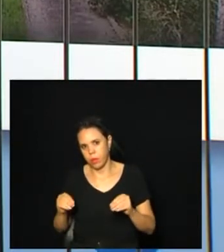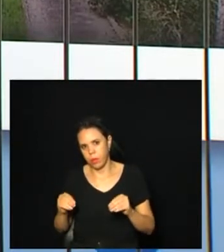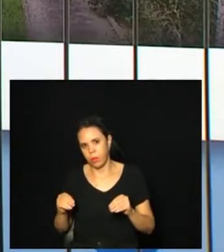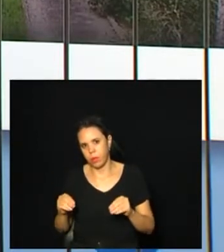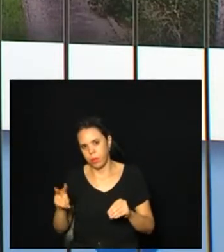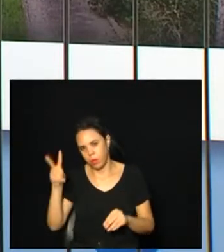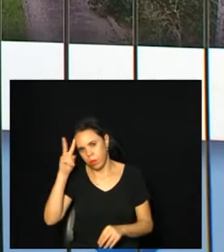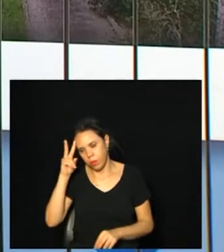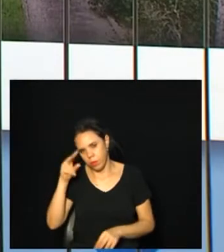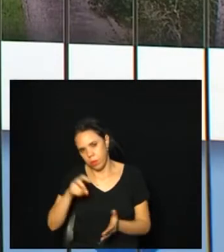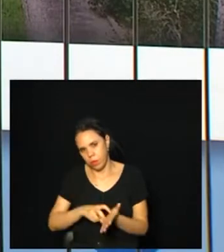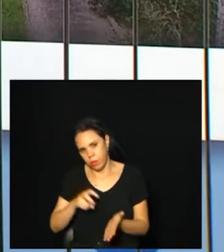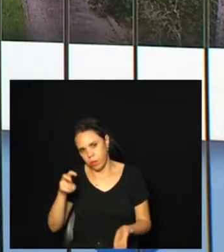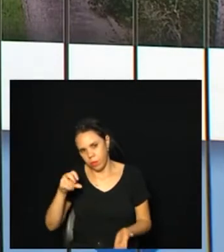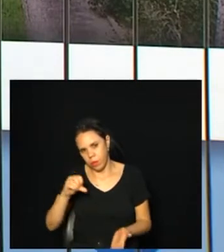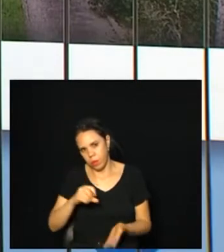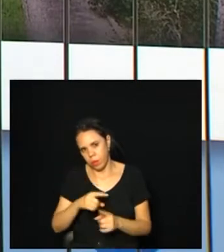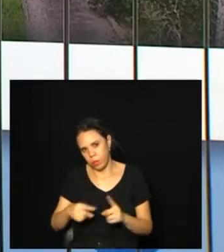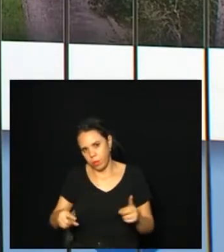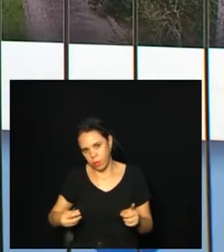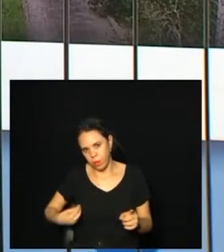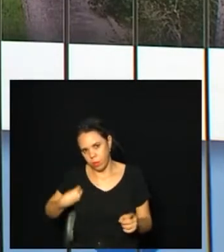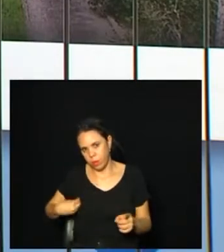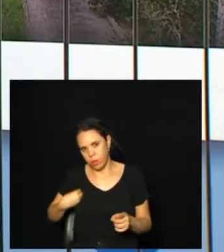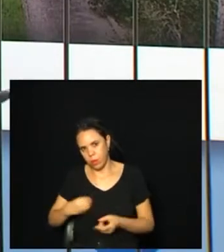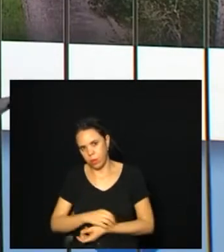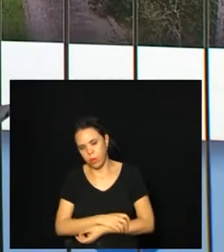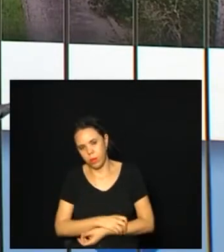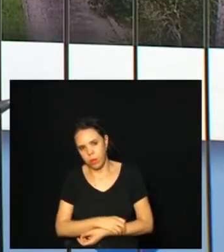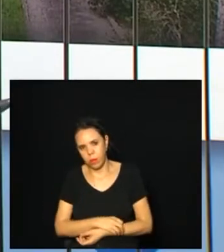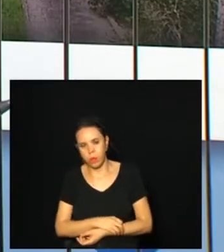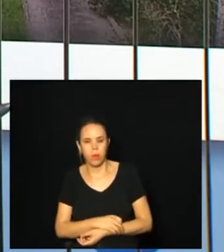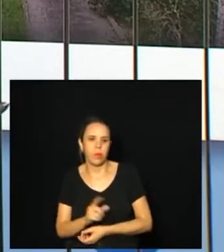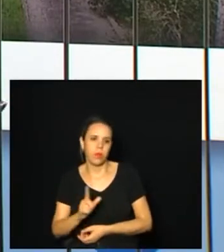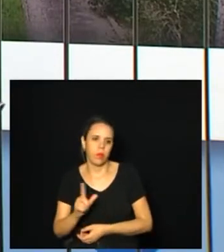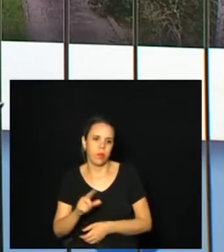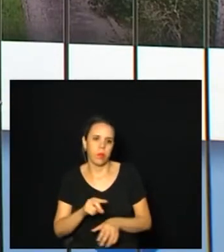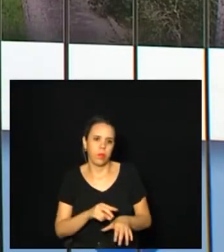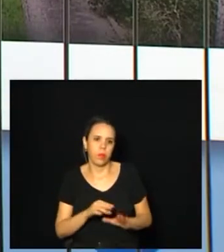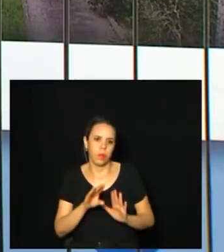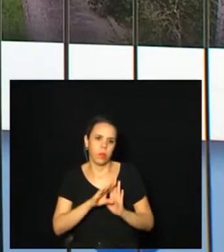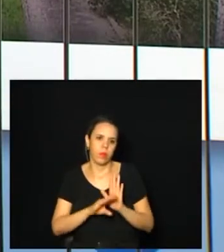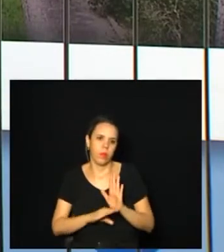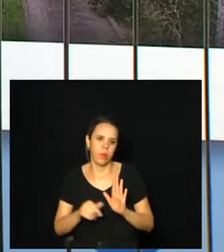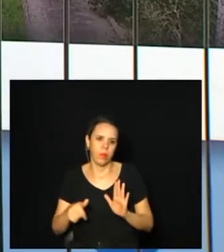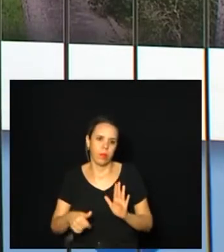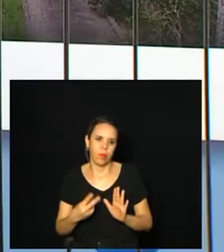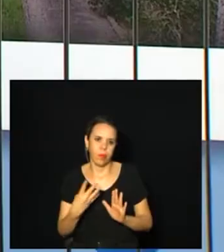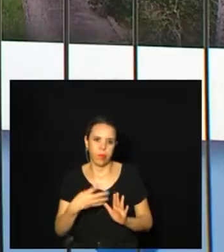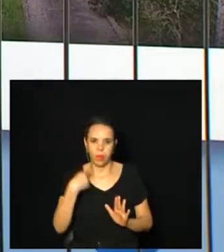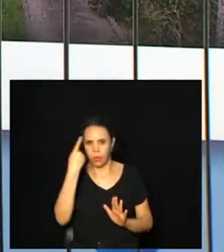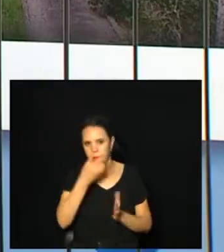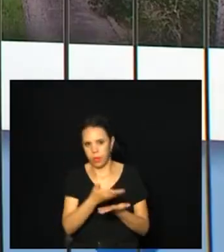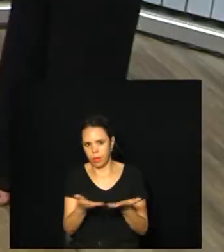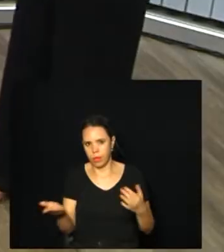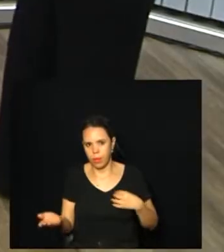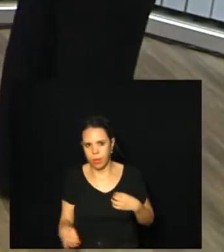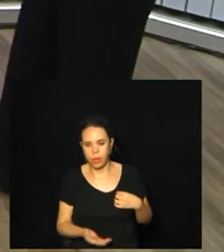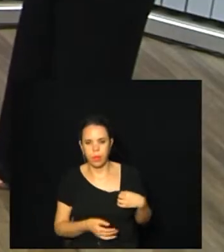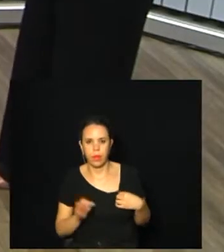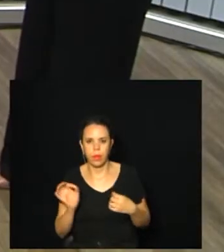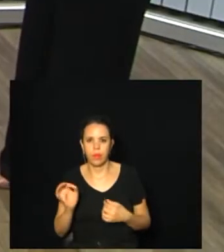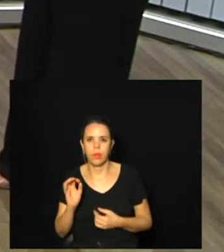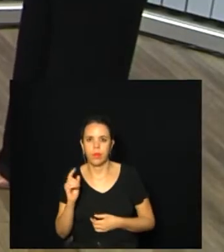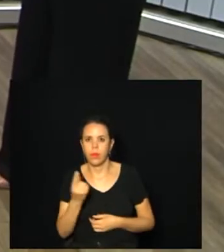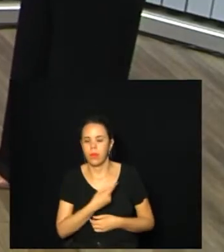na segunda-feira de manhã, 9h30, ao vivo. E também, claro, toda a nossa programação aqui 24 horas para você. Tá certo,